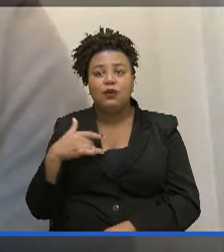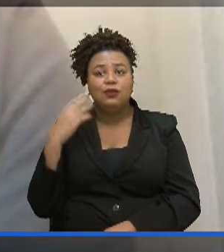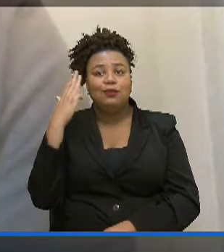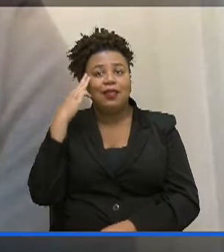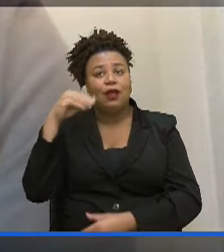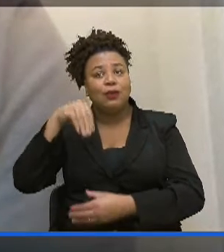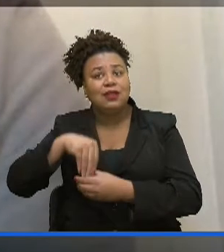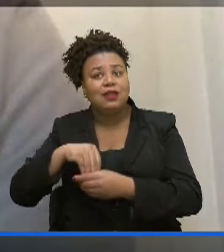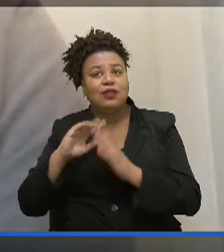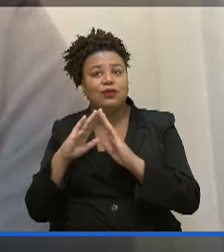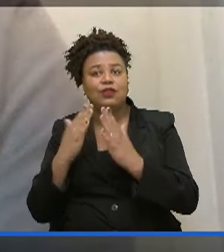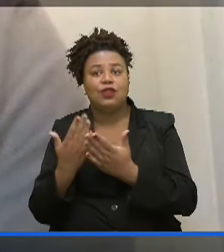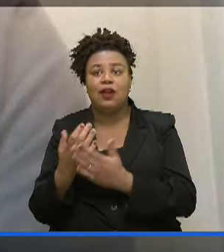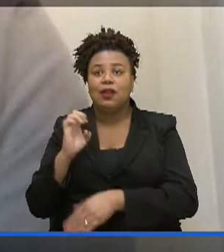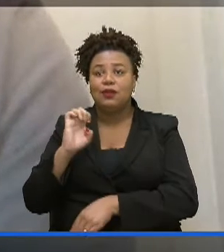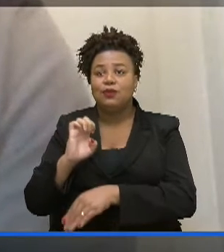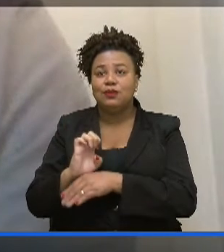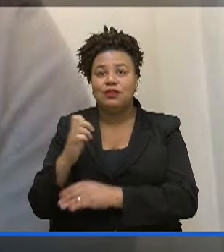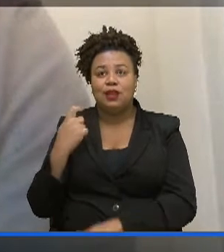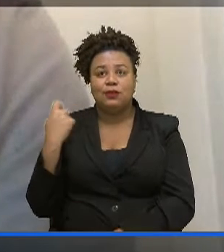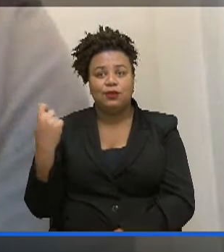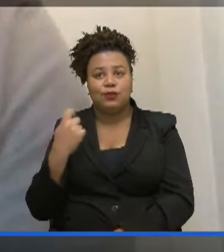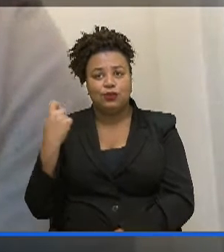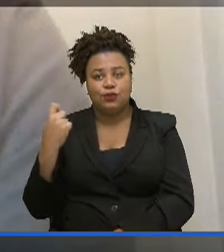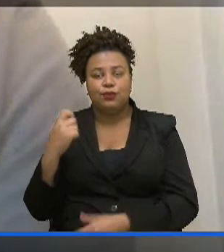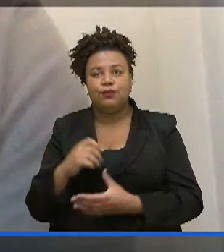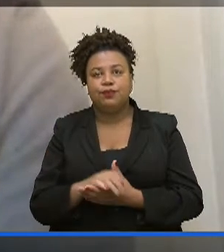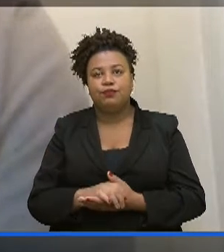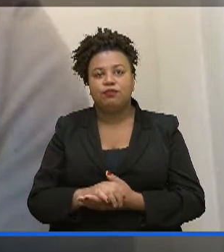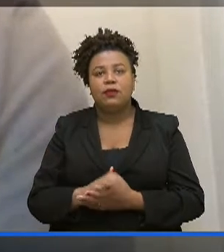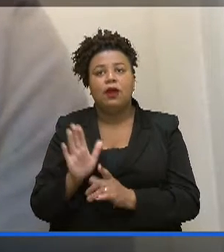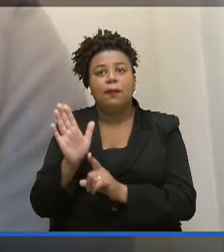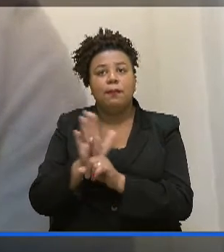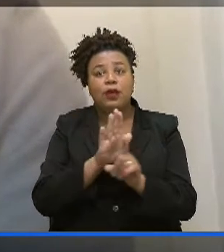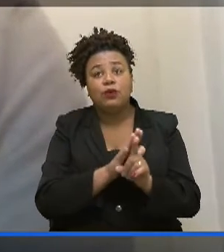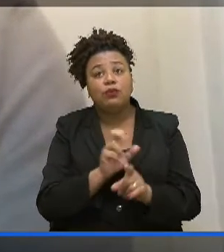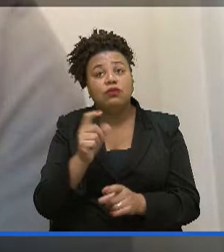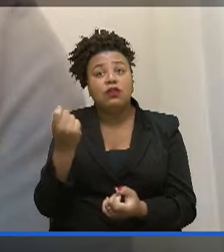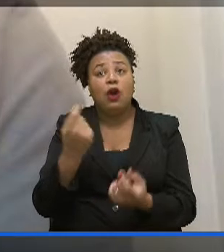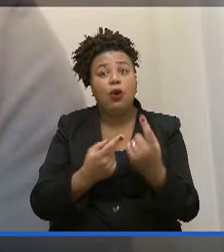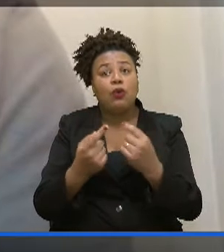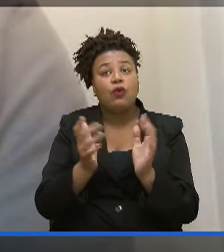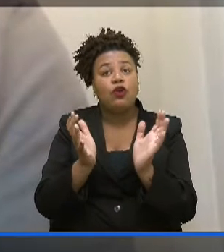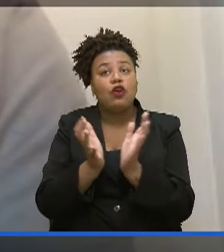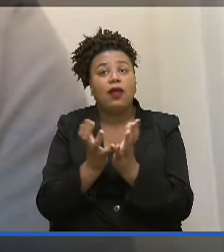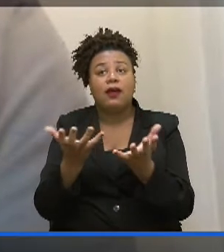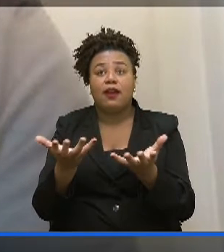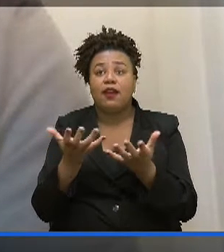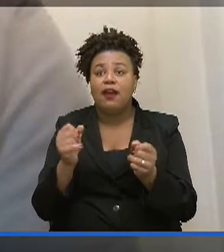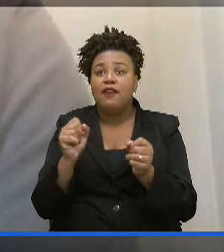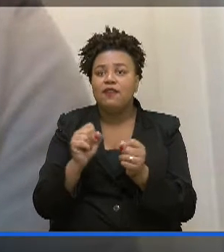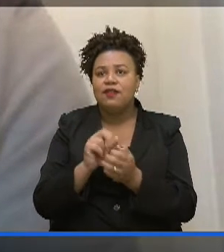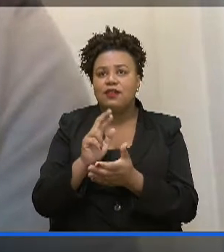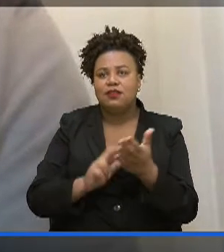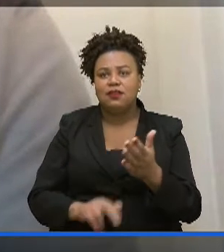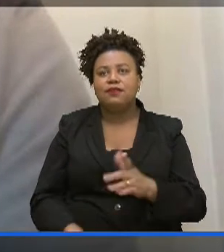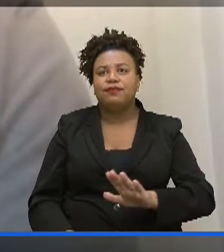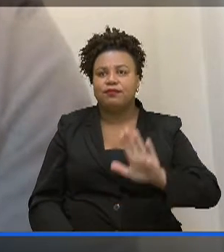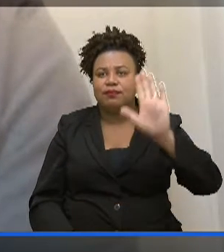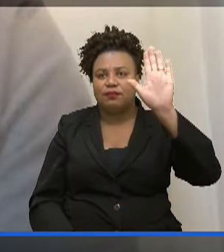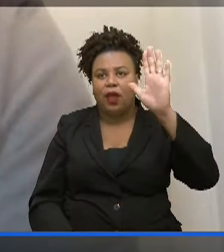Escola, no Estado do Rio Grande do Sul. Consulte se algum dos colegas gostaria de relatar. Eu sou voluntário,